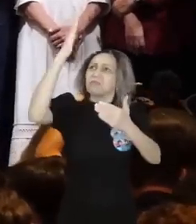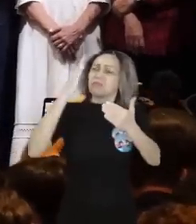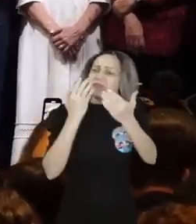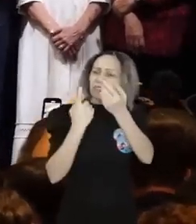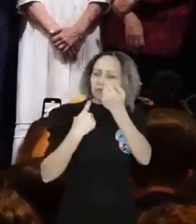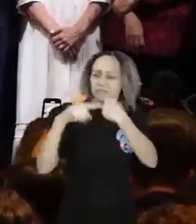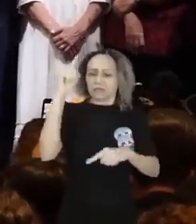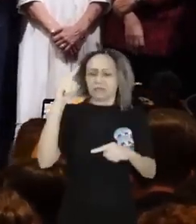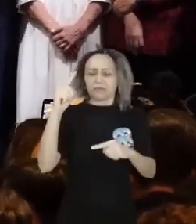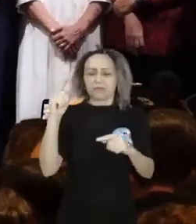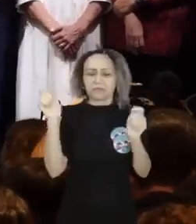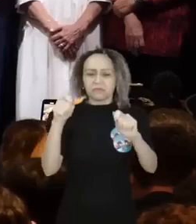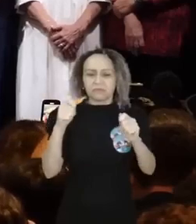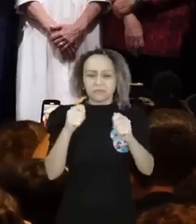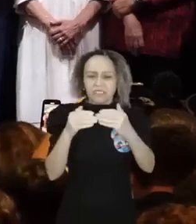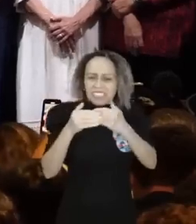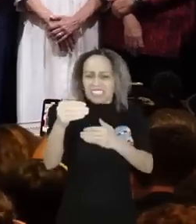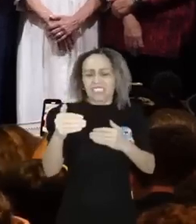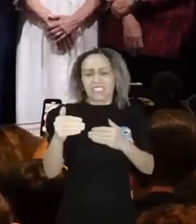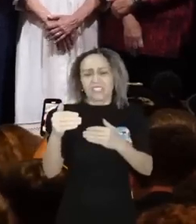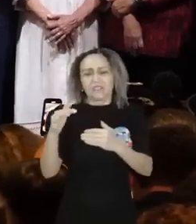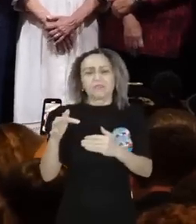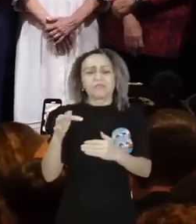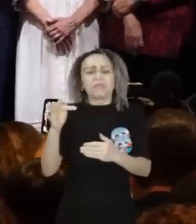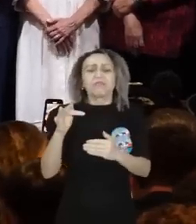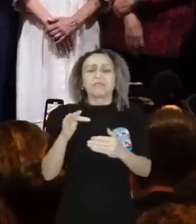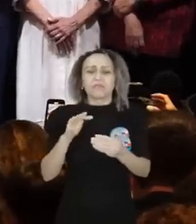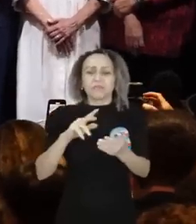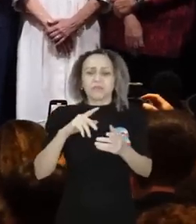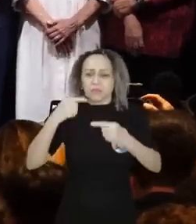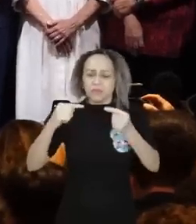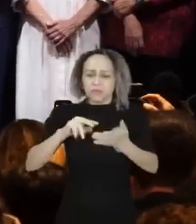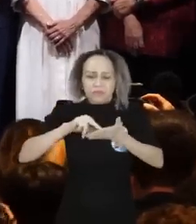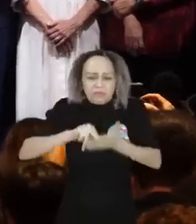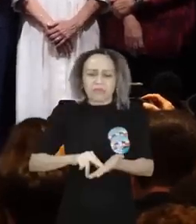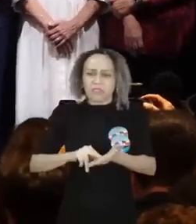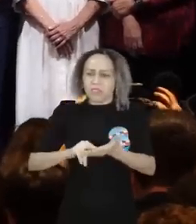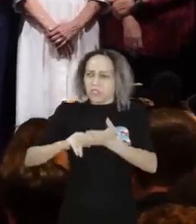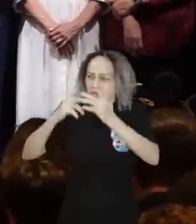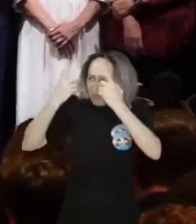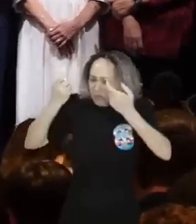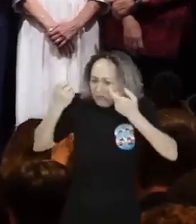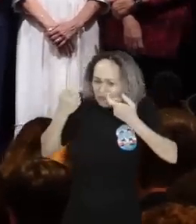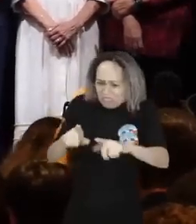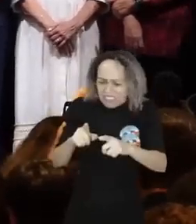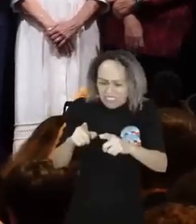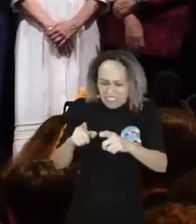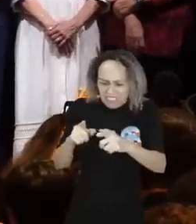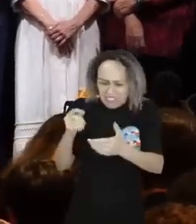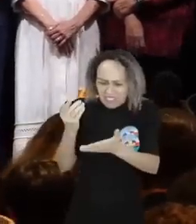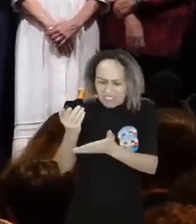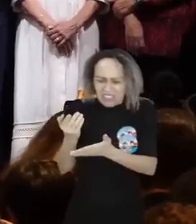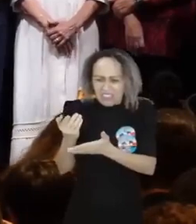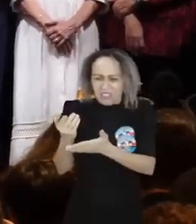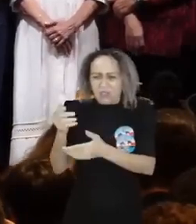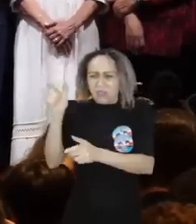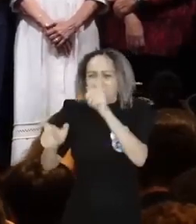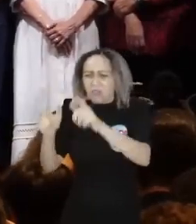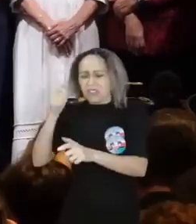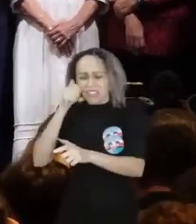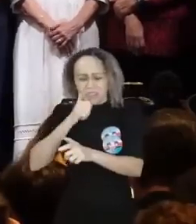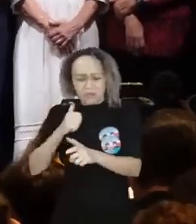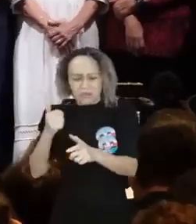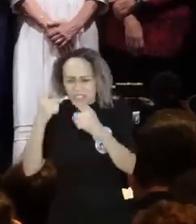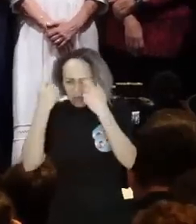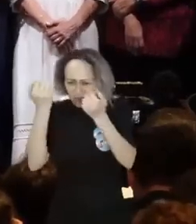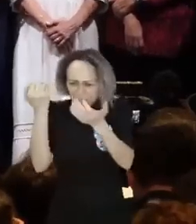além, fortalecer as políticas de combate à violência contra as mulheres e garantir que elas ganhem o mesmo salário que